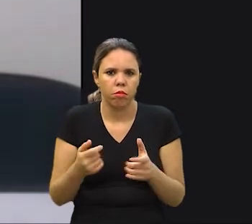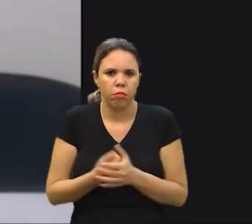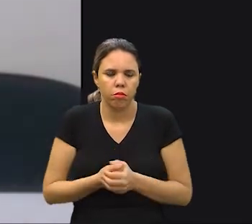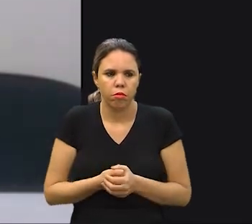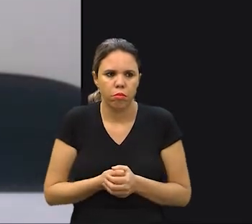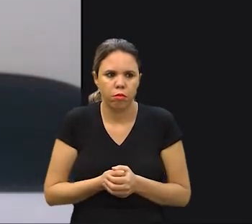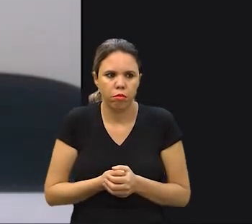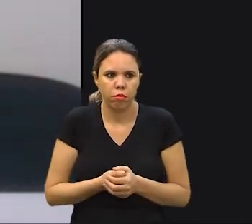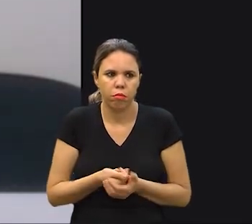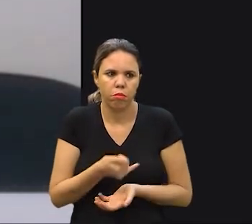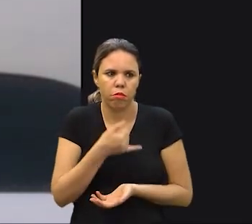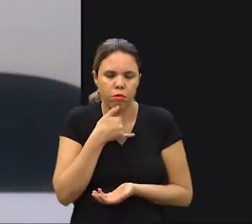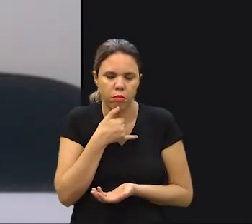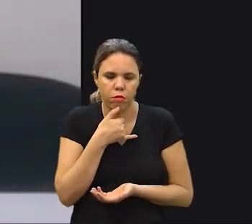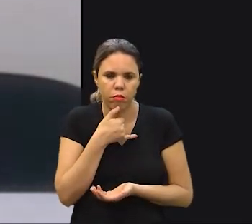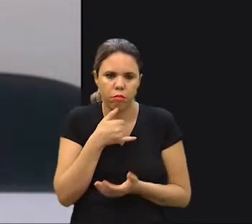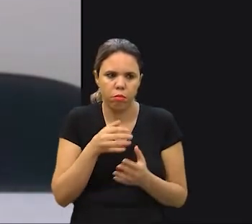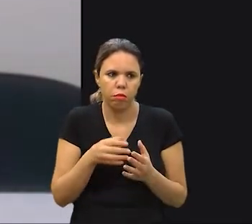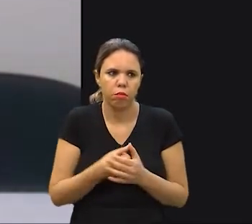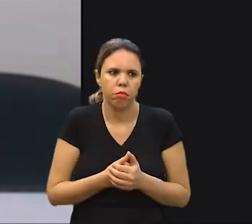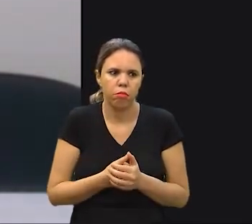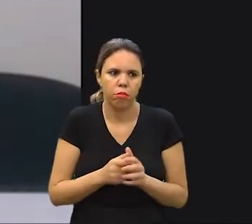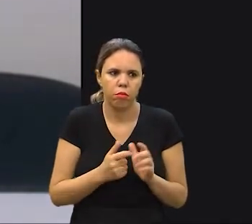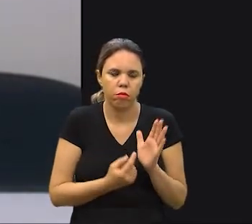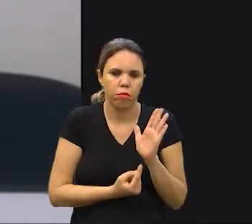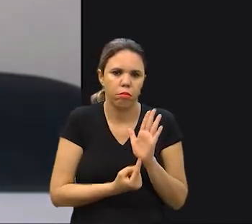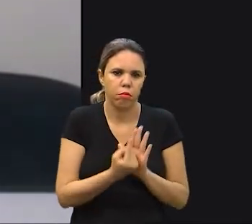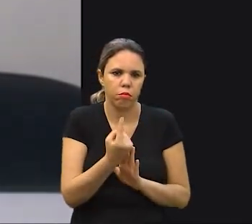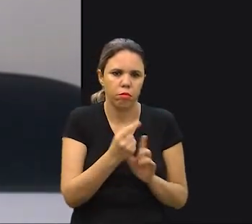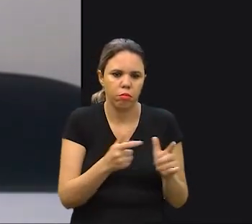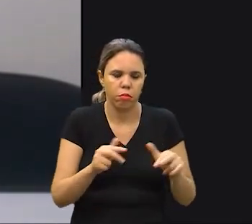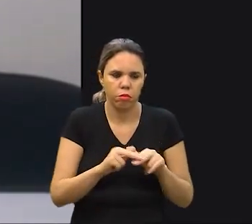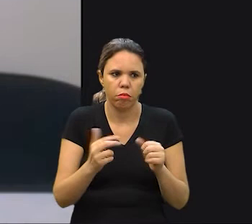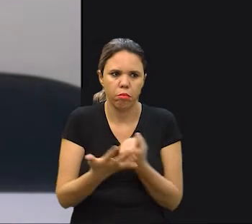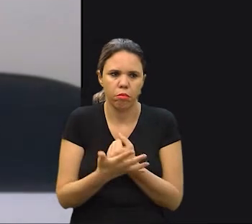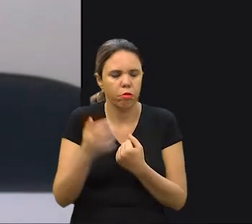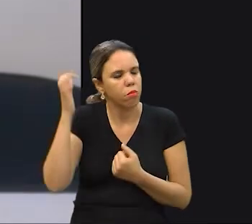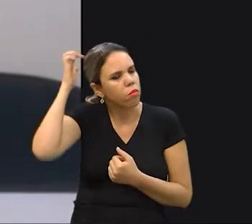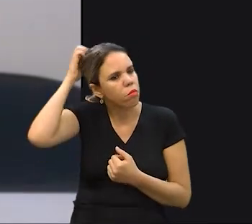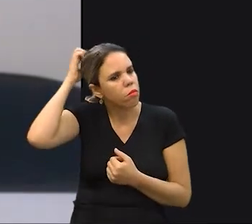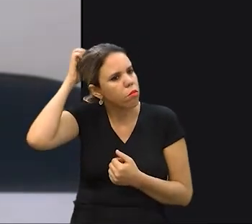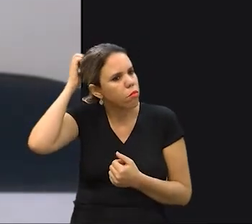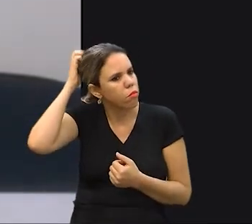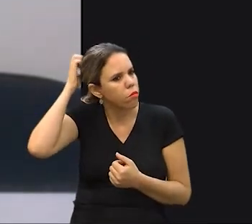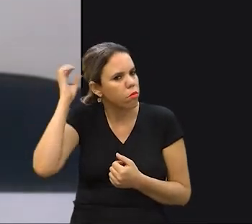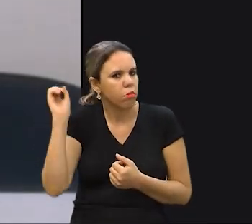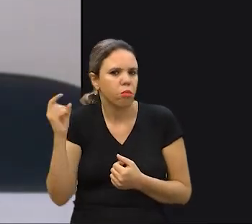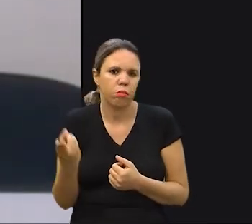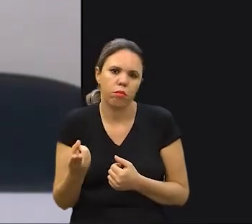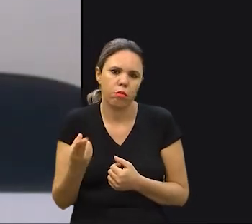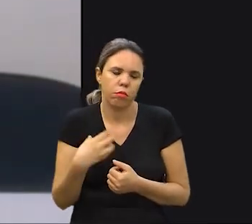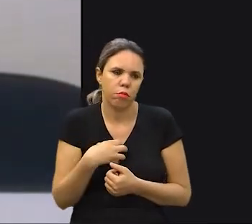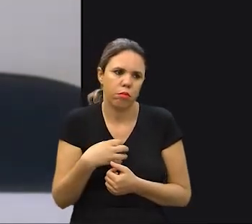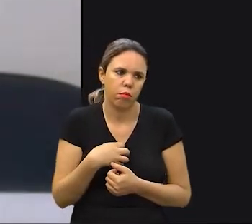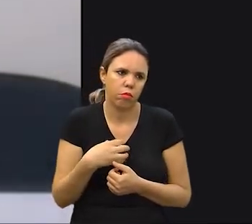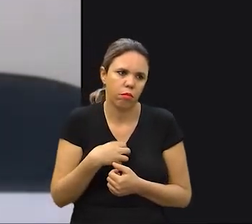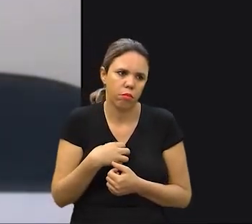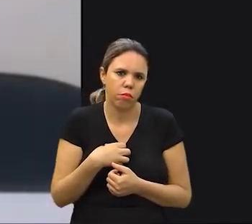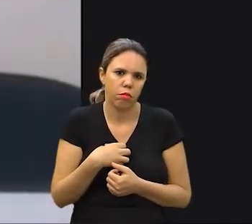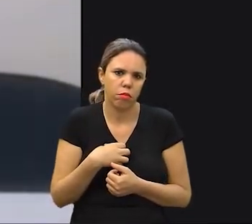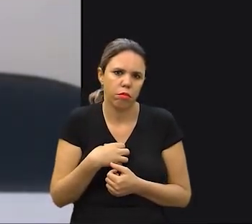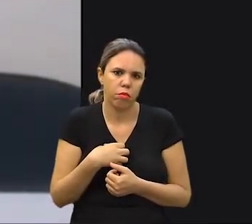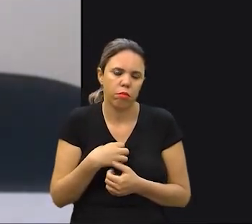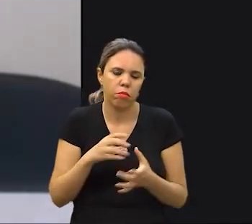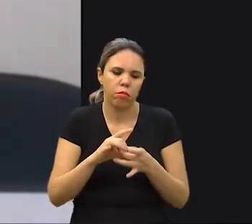violência está, infelizmente, subindo devido à pandemia, uma é por causa do sentimento